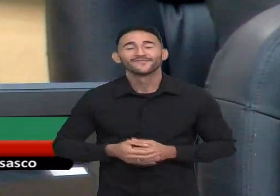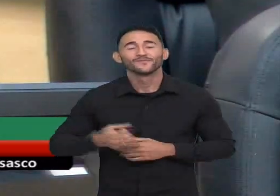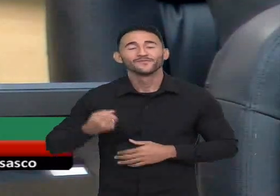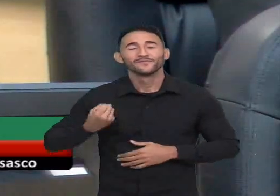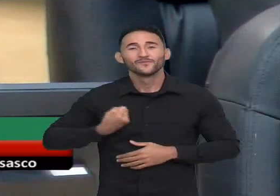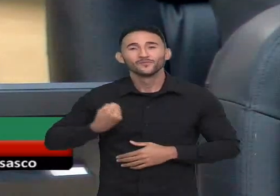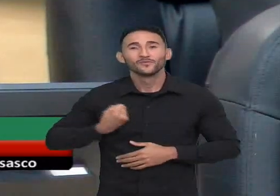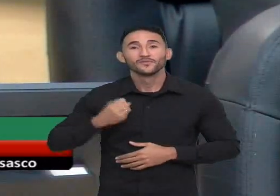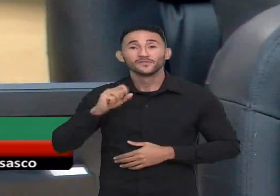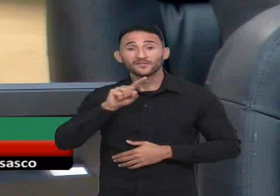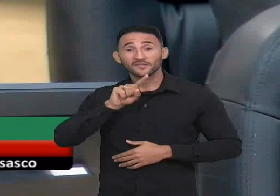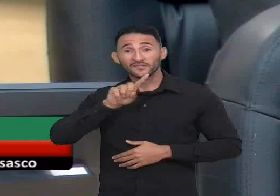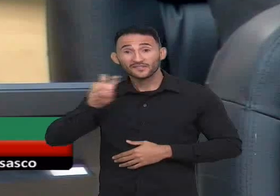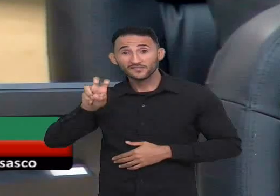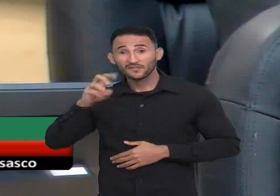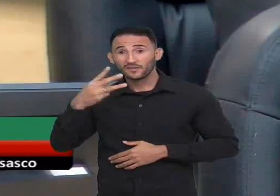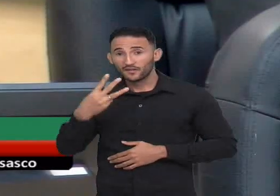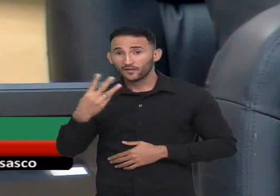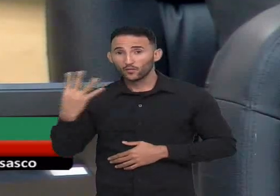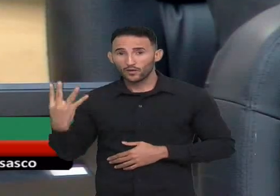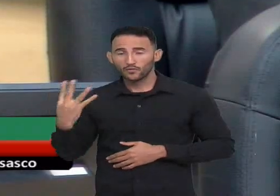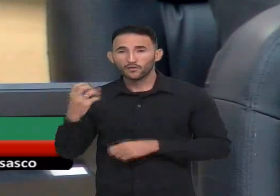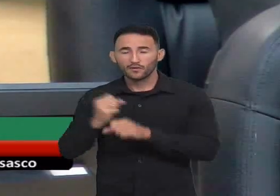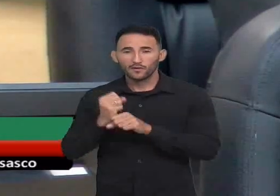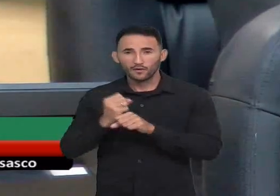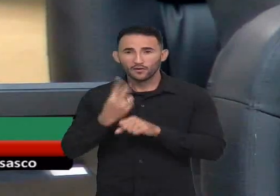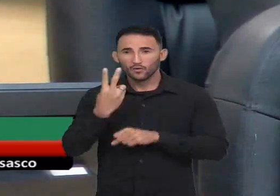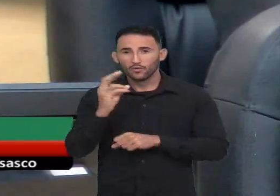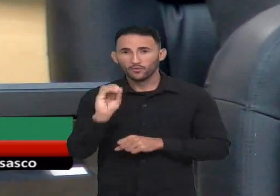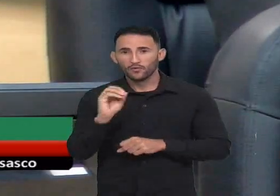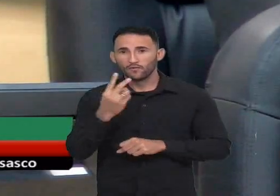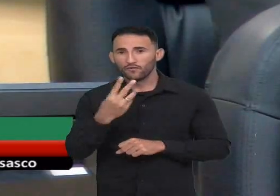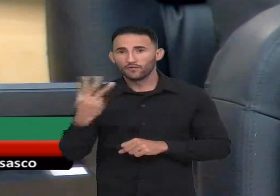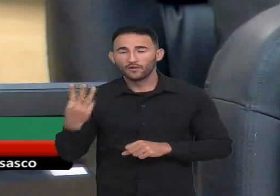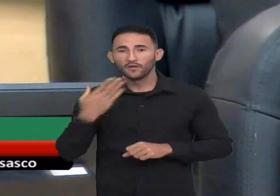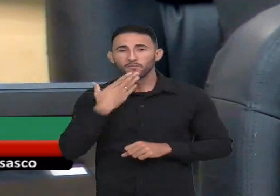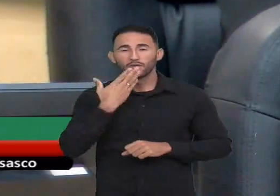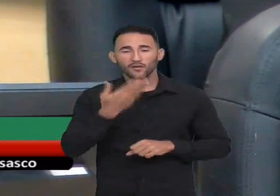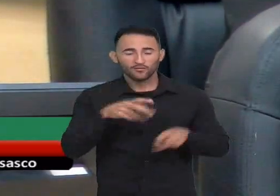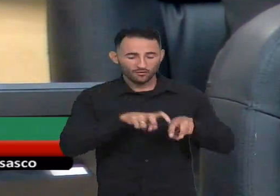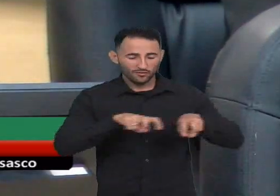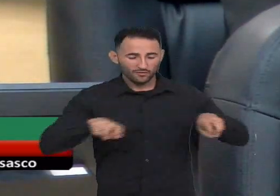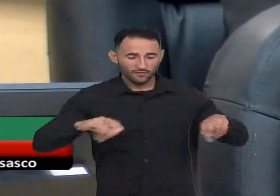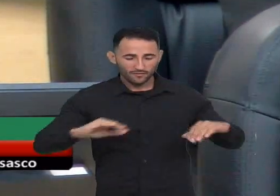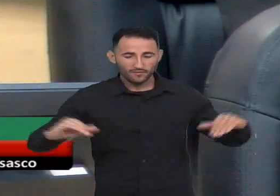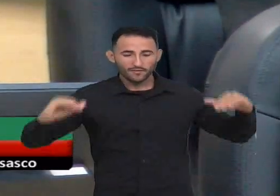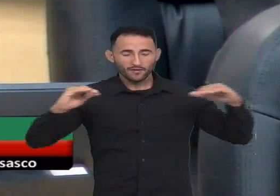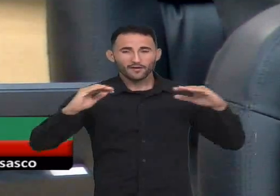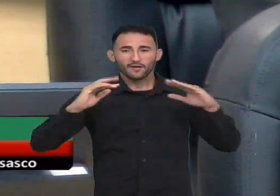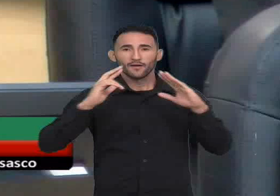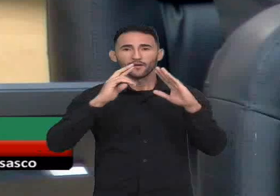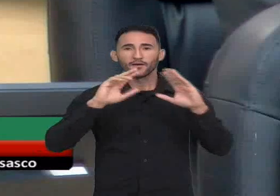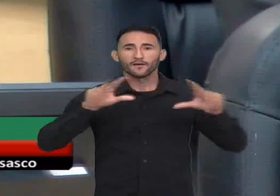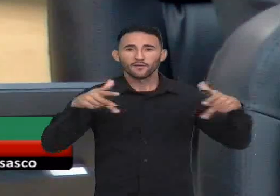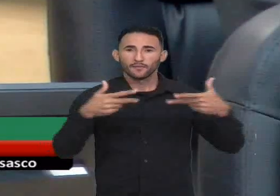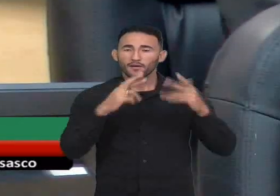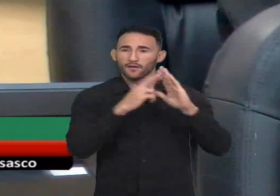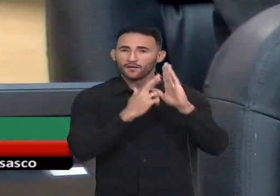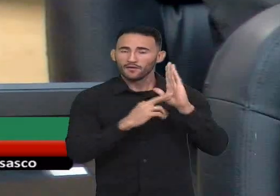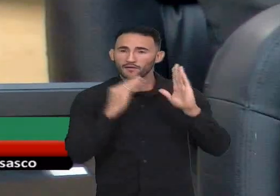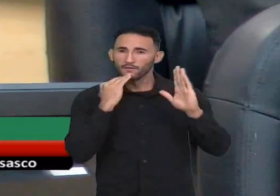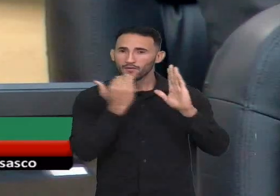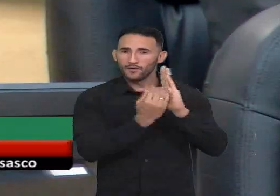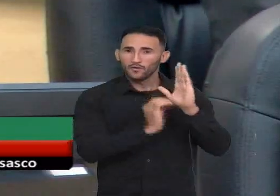de 2023. Indica-se à mesa, observadas as formalidades regimentais, que seja enviado ofício ao